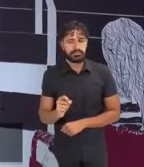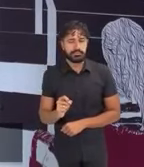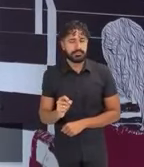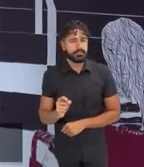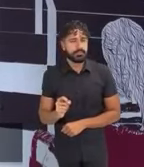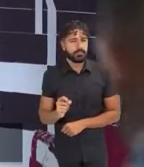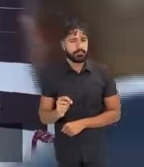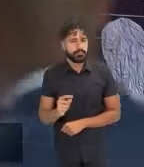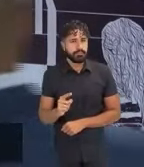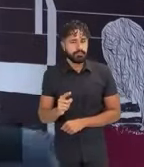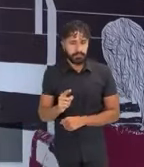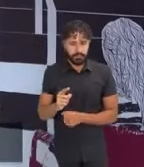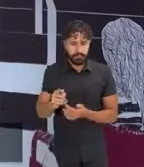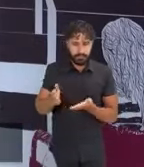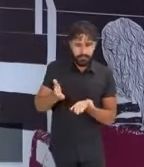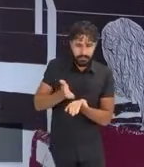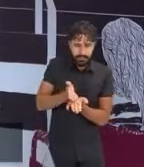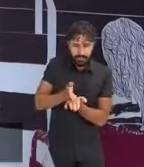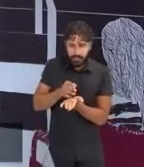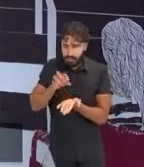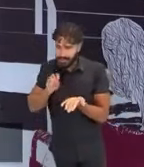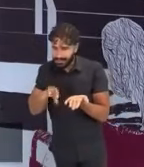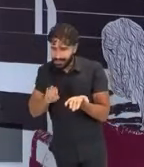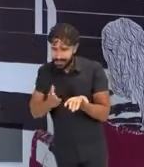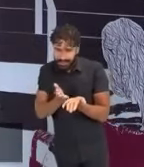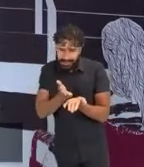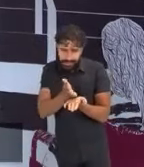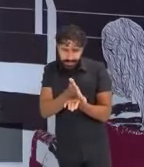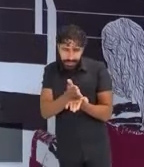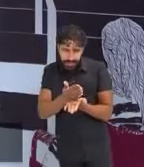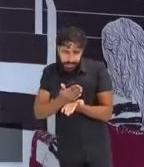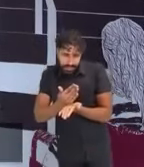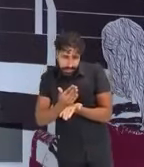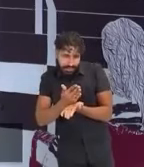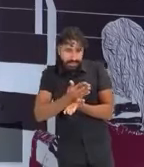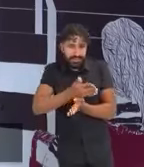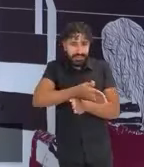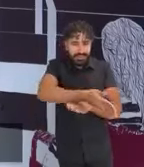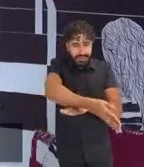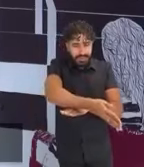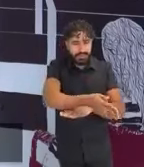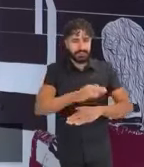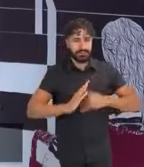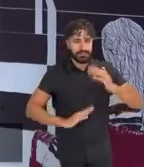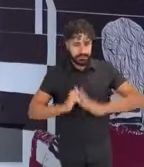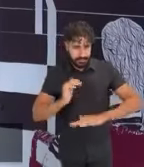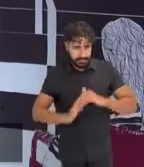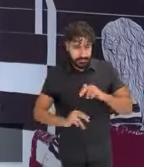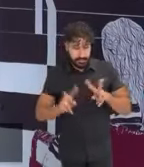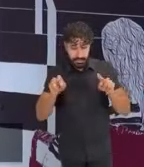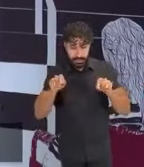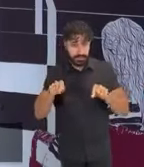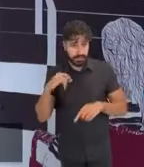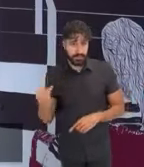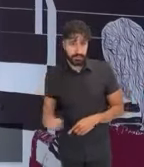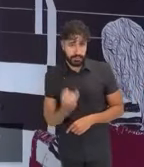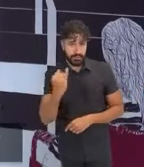uma ponte entre a educação e a profissionalização. Isso é muito